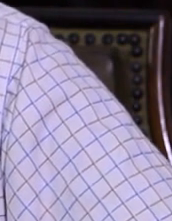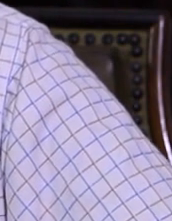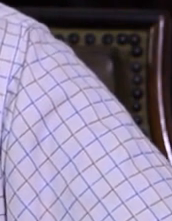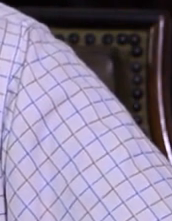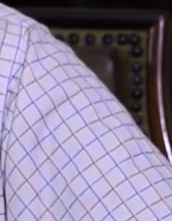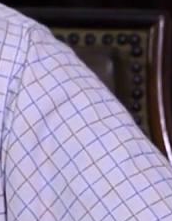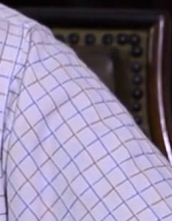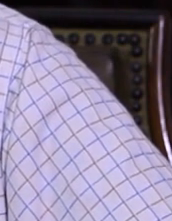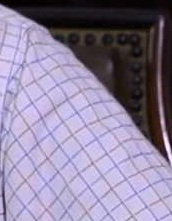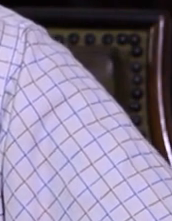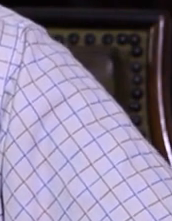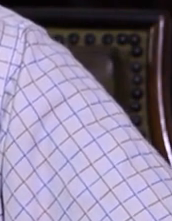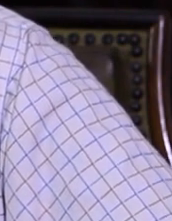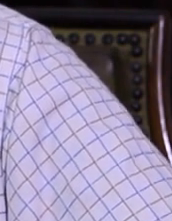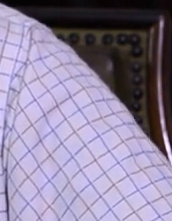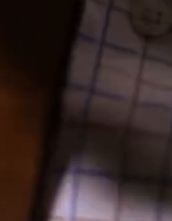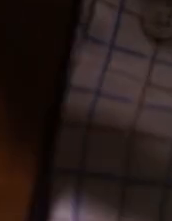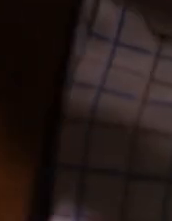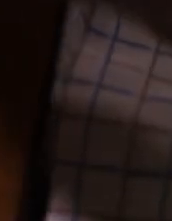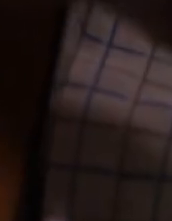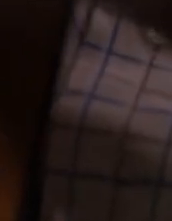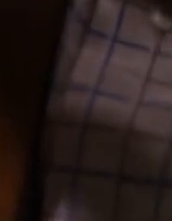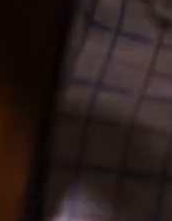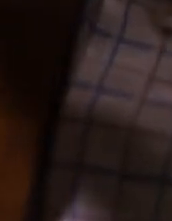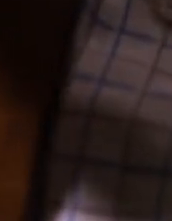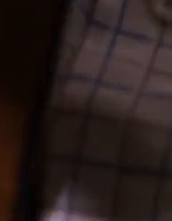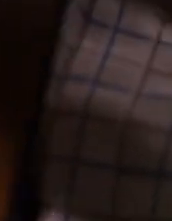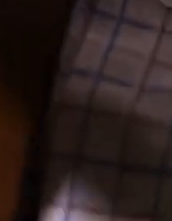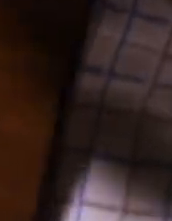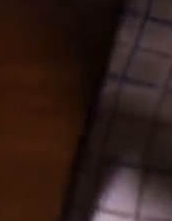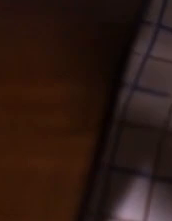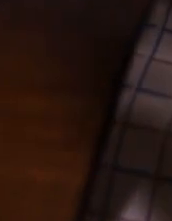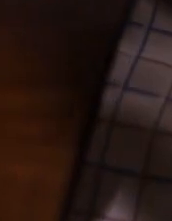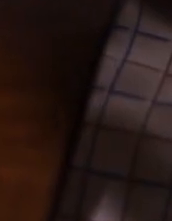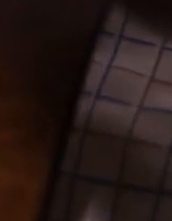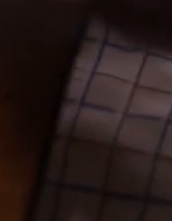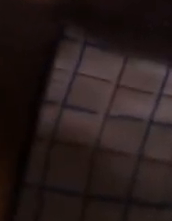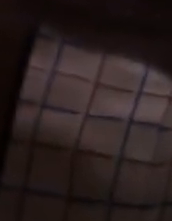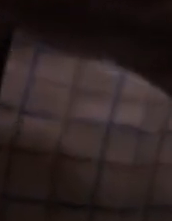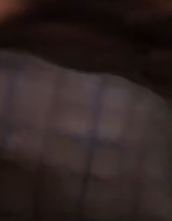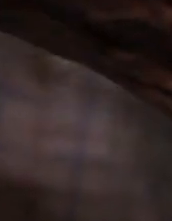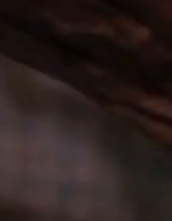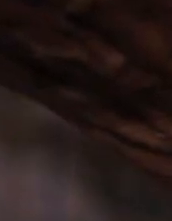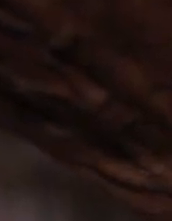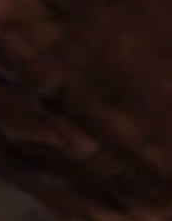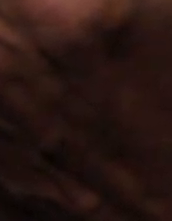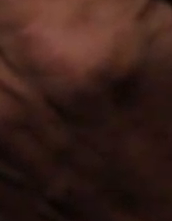por esse dono da casa. E eu passei aí a tocar bandolim.